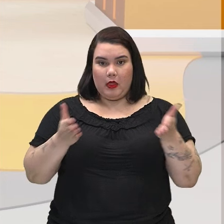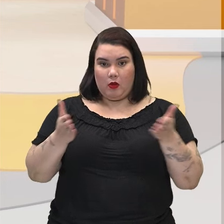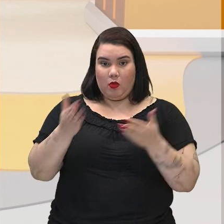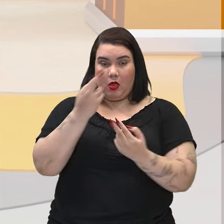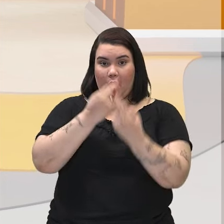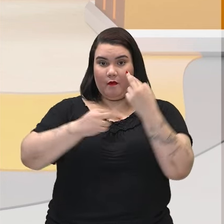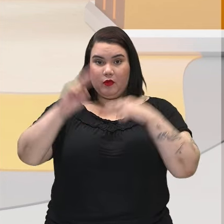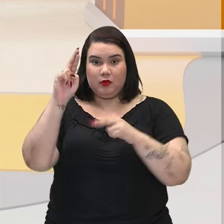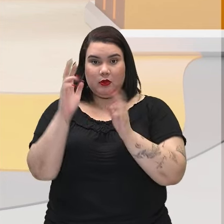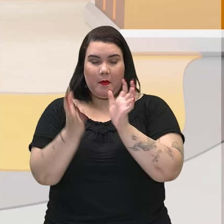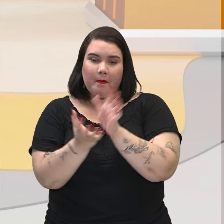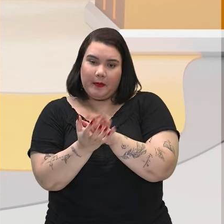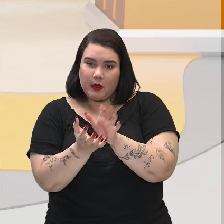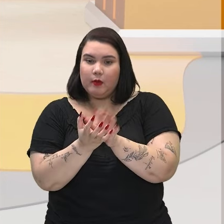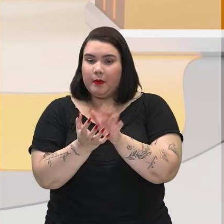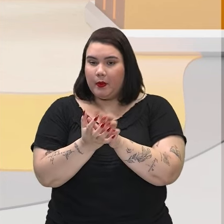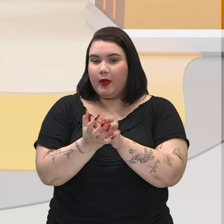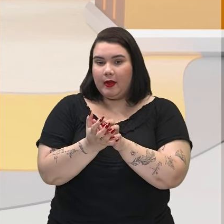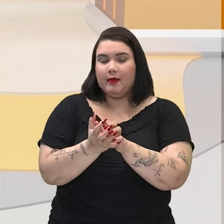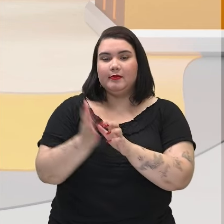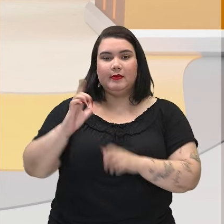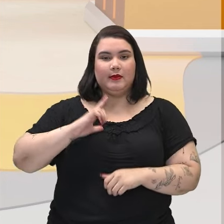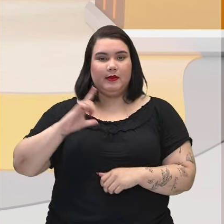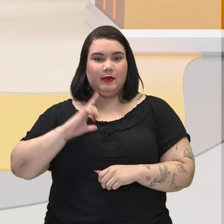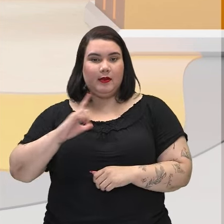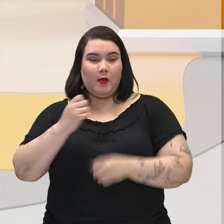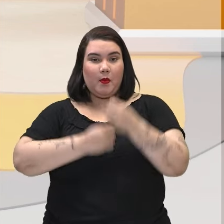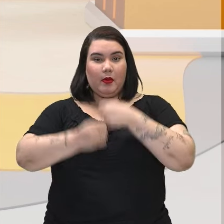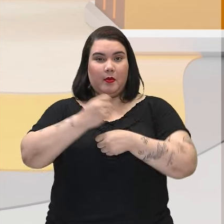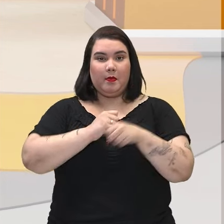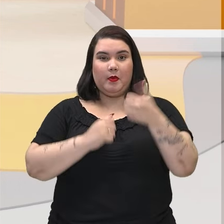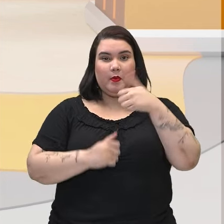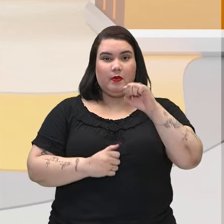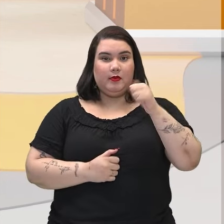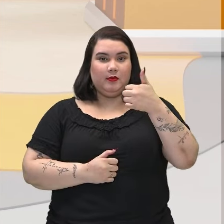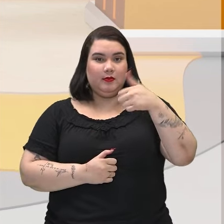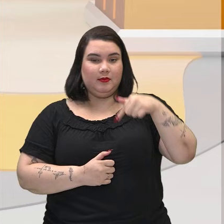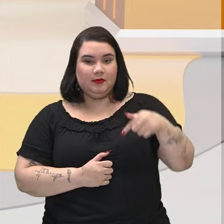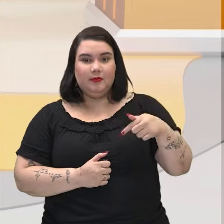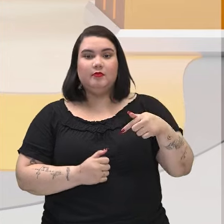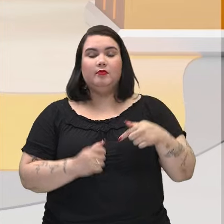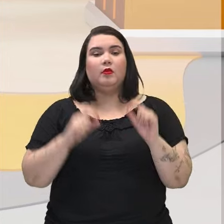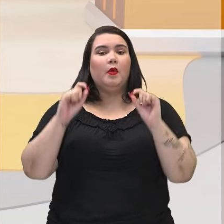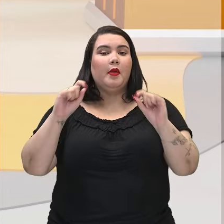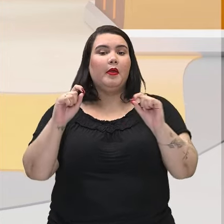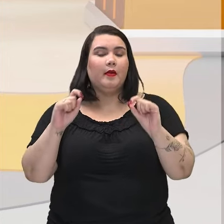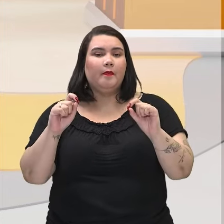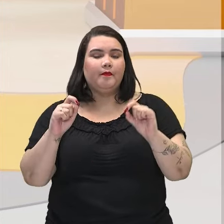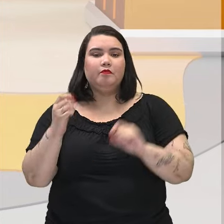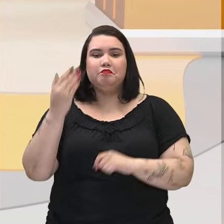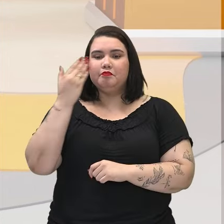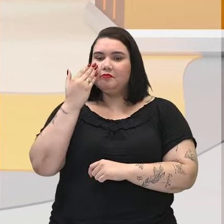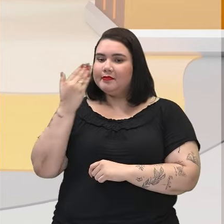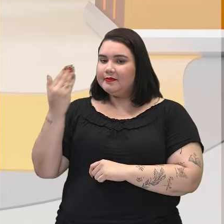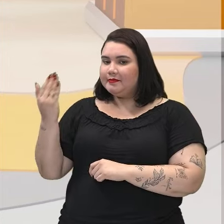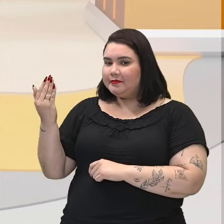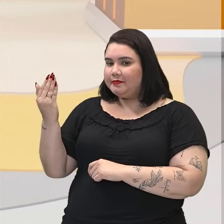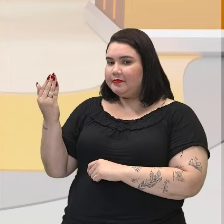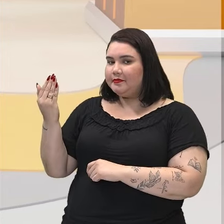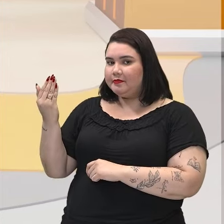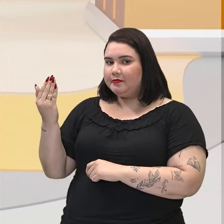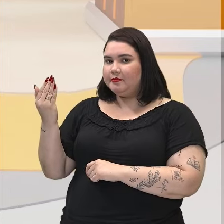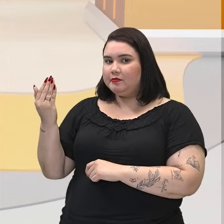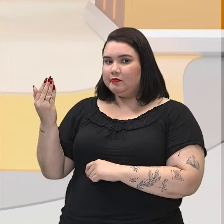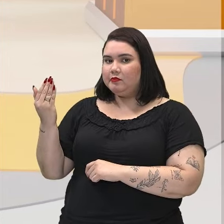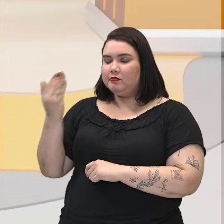Revolução Pernambucana, ou também chamada de Insurreição Pernambucana de 1817, como, por exemplo, o Frei Caneca, tá? Por que